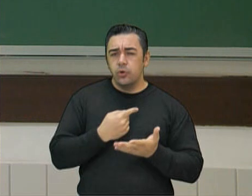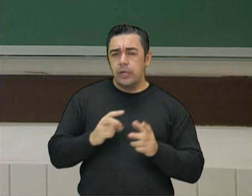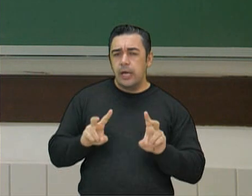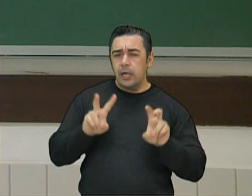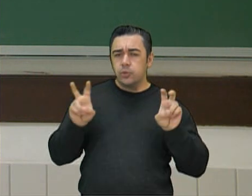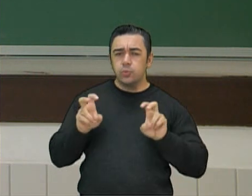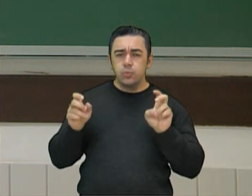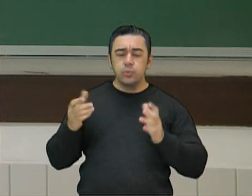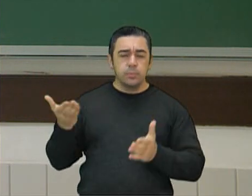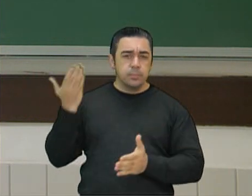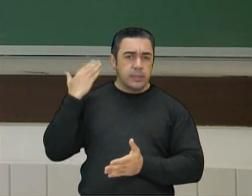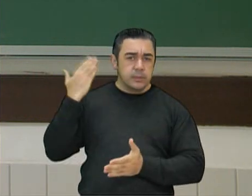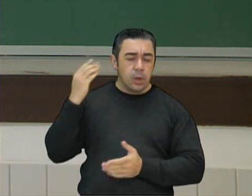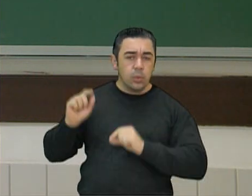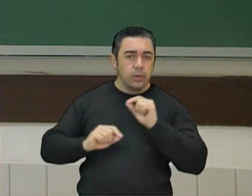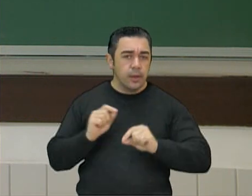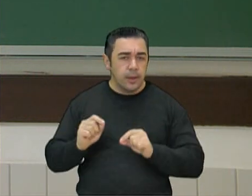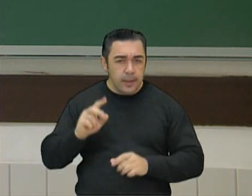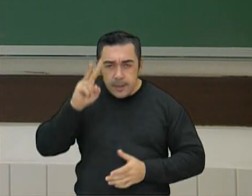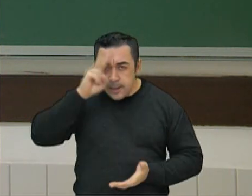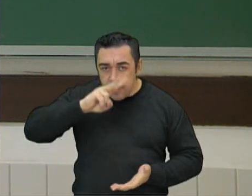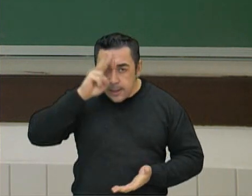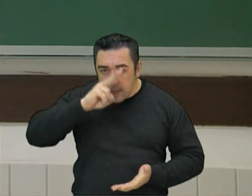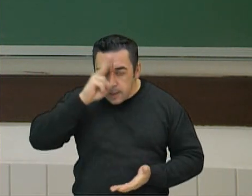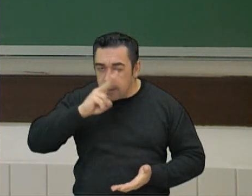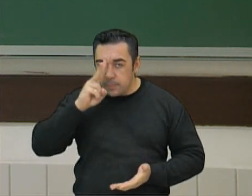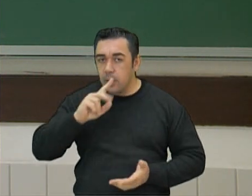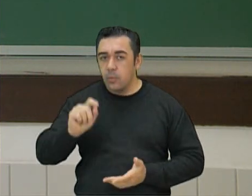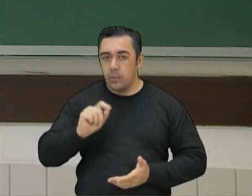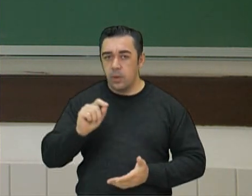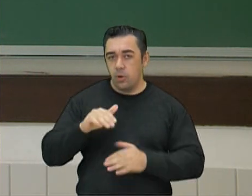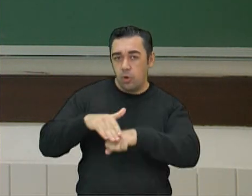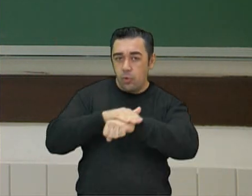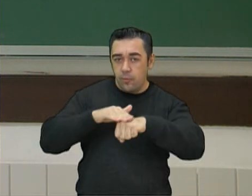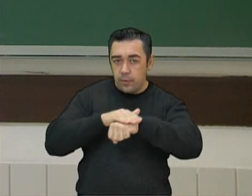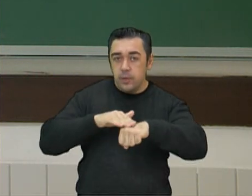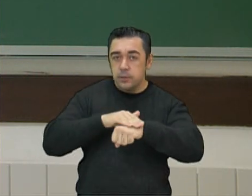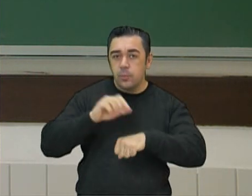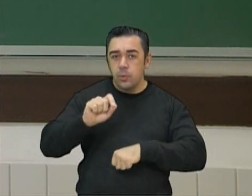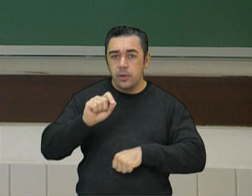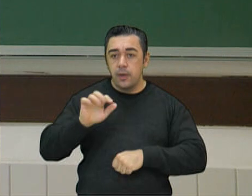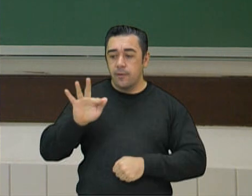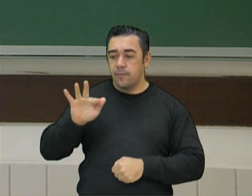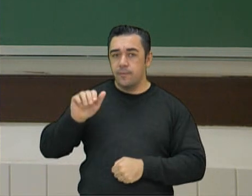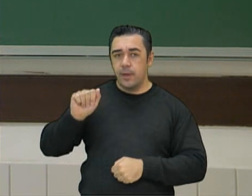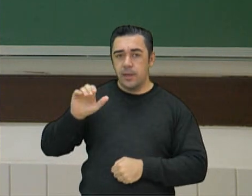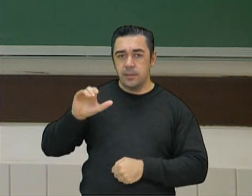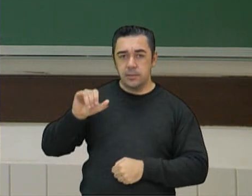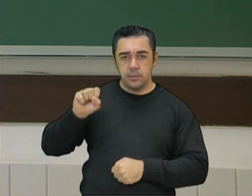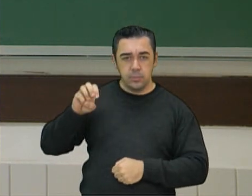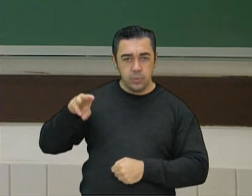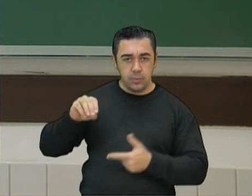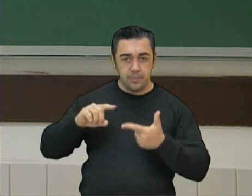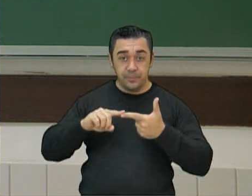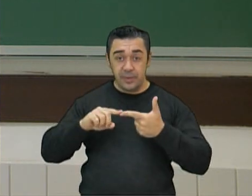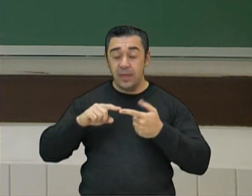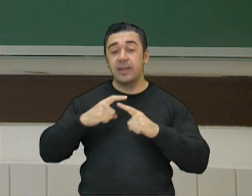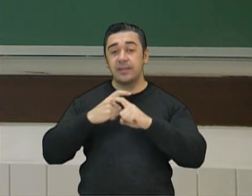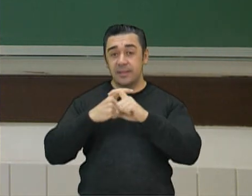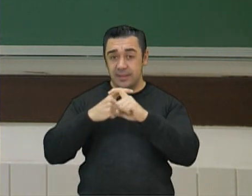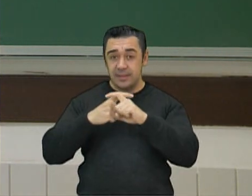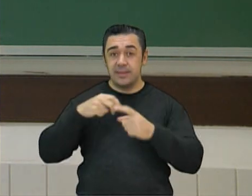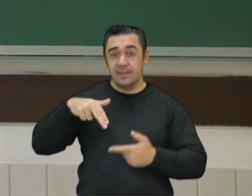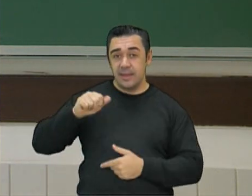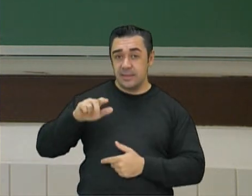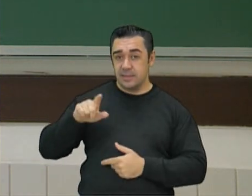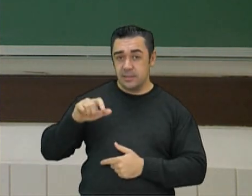trouxemos nas últimas aulas. Lembra que nas últimas aulas nós conversamos sobre fascismo, nazismo? Hoje nós vamos